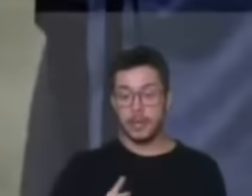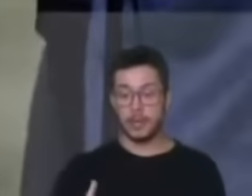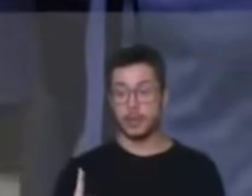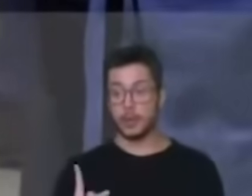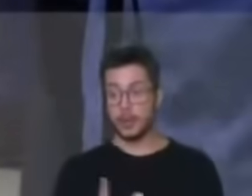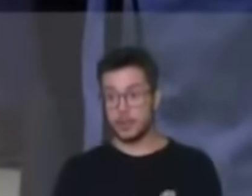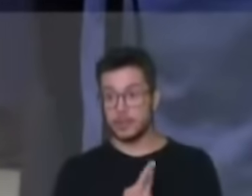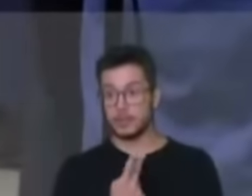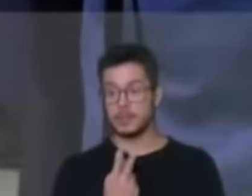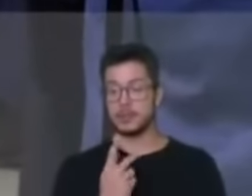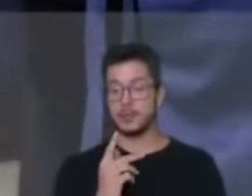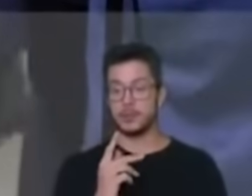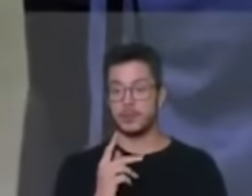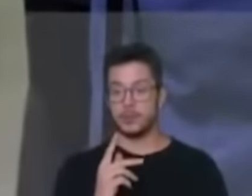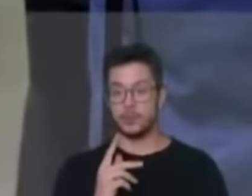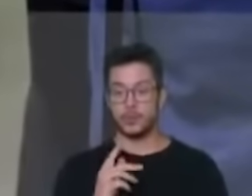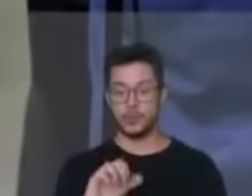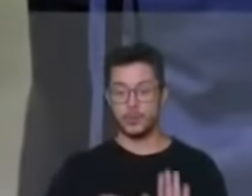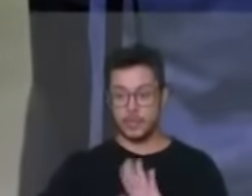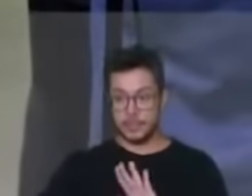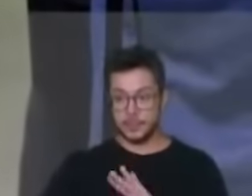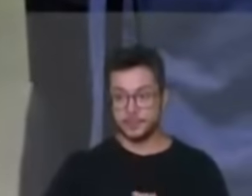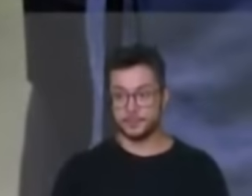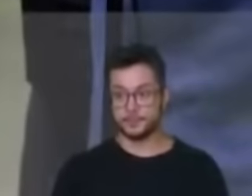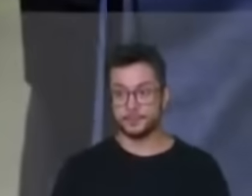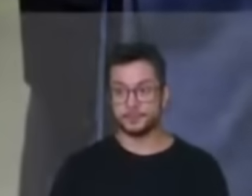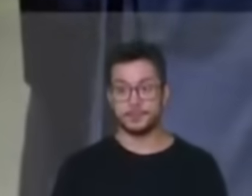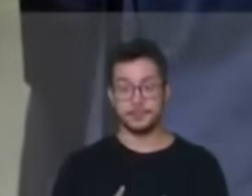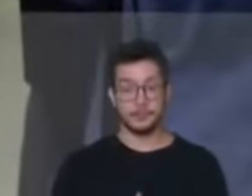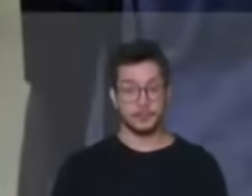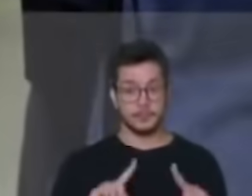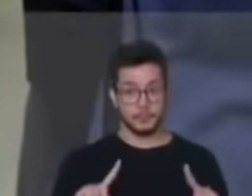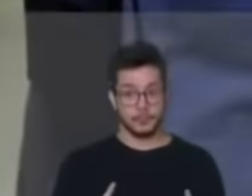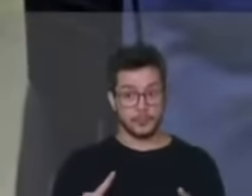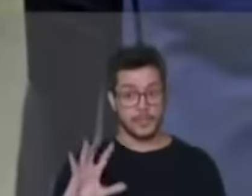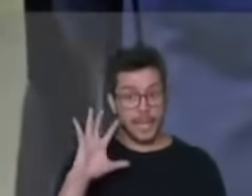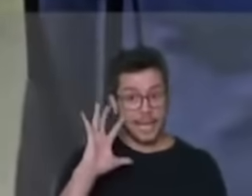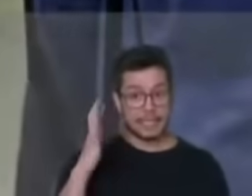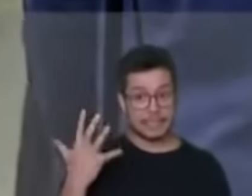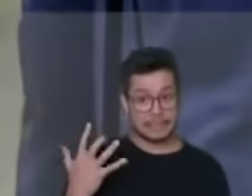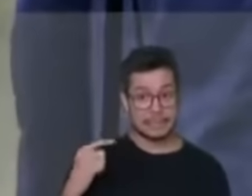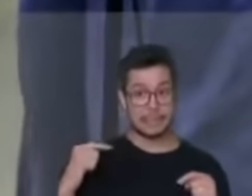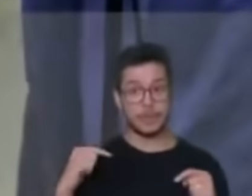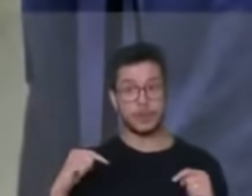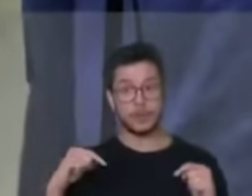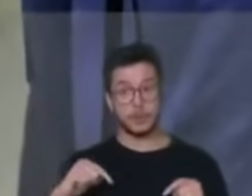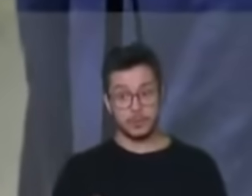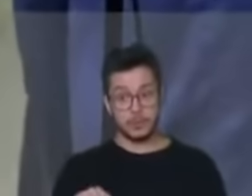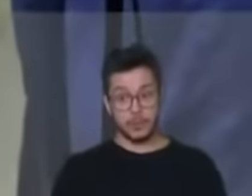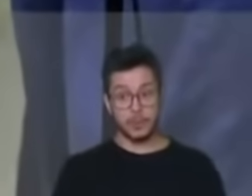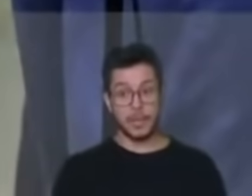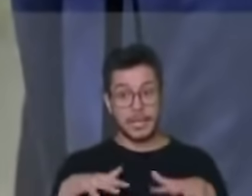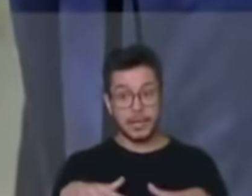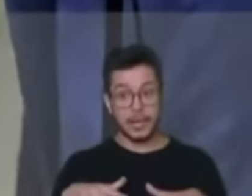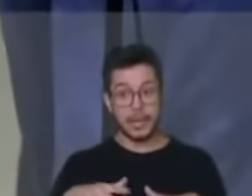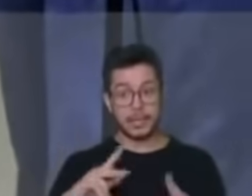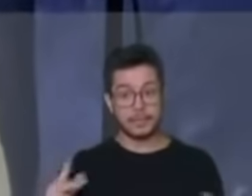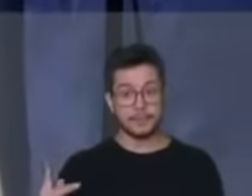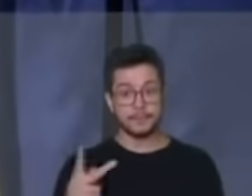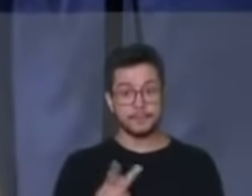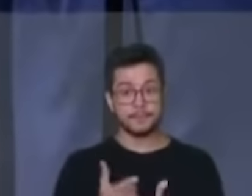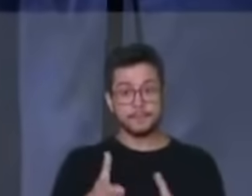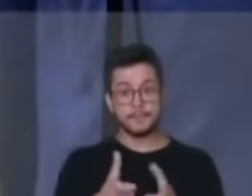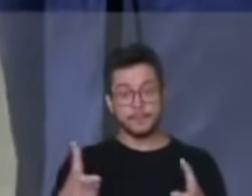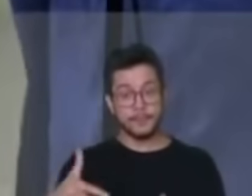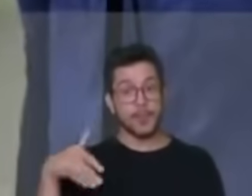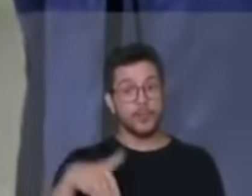a prática abusiva. O que foi deliberado no plenário da Câmara dos Deputados, com maioria absoluta de